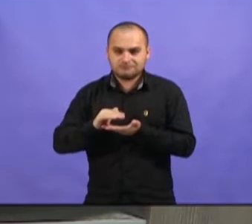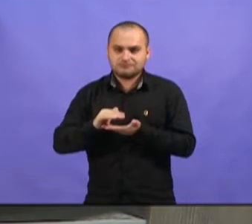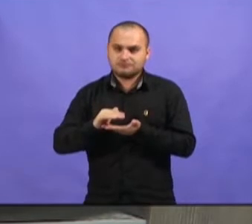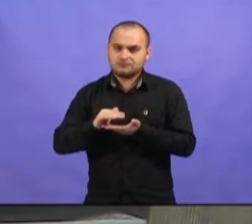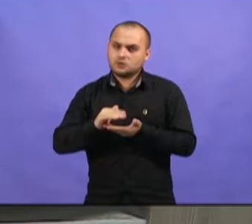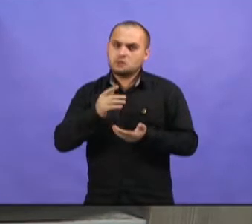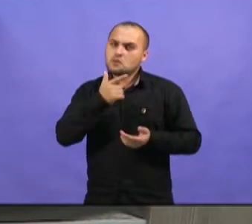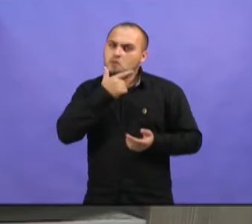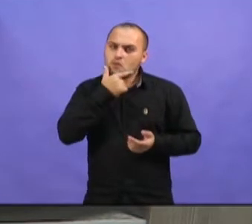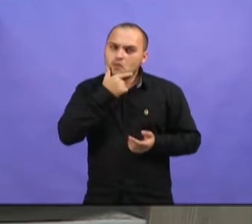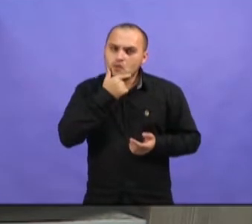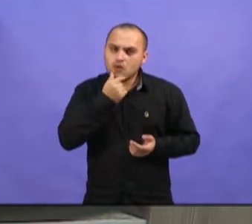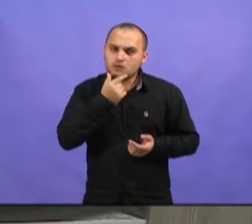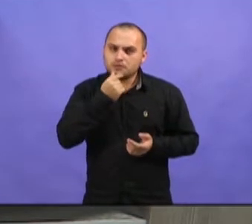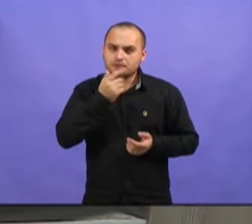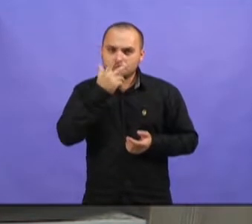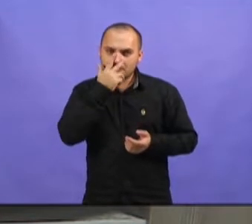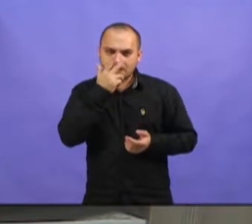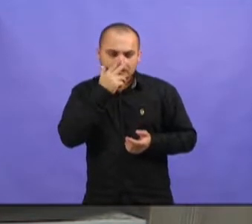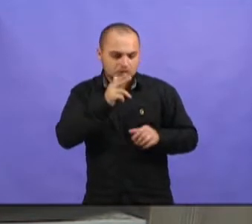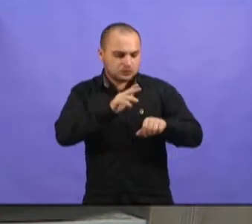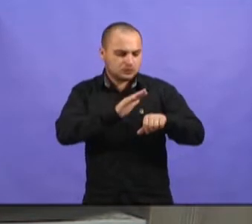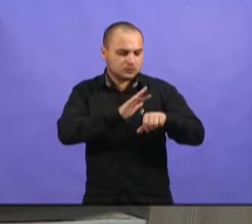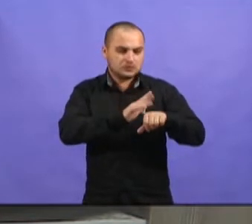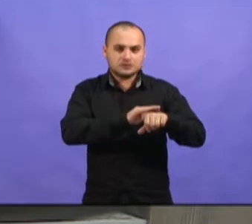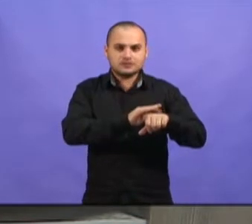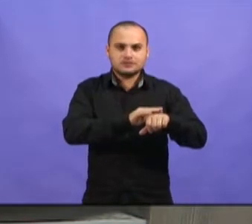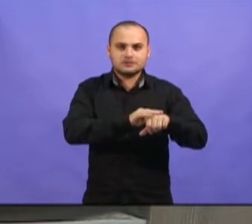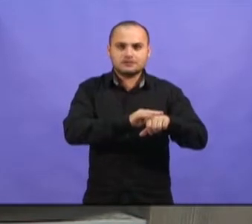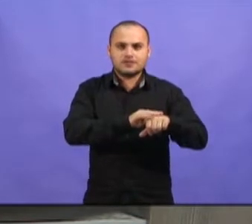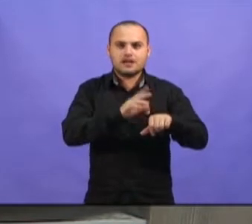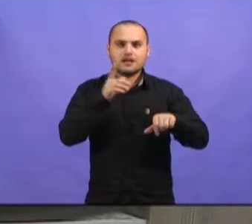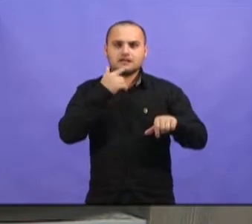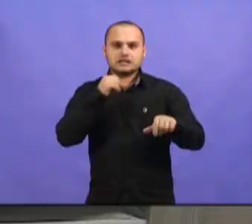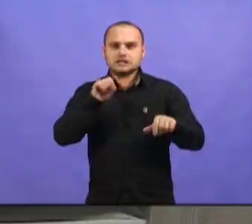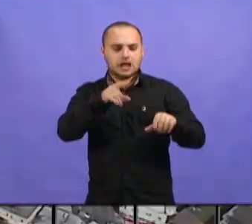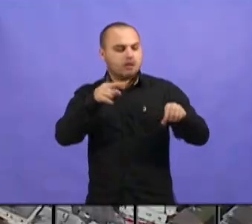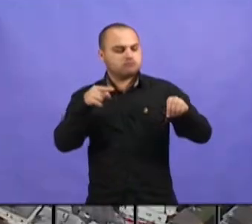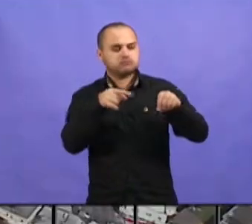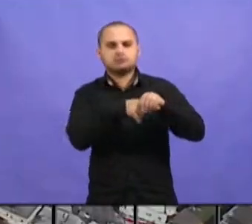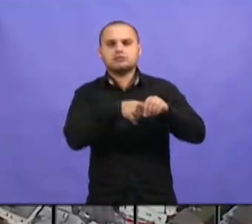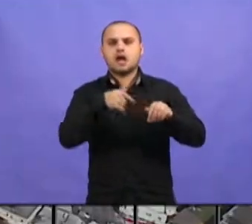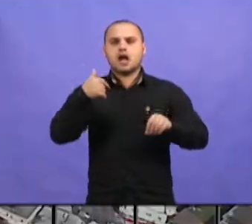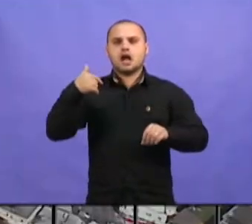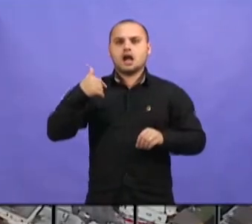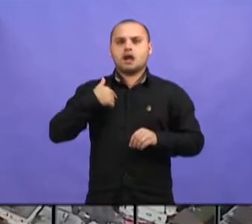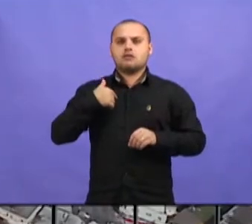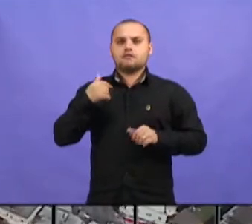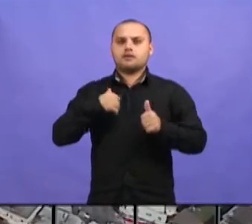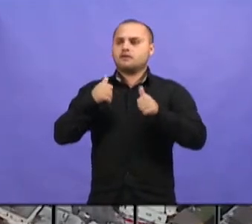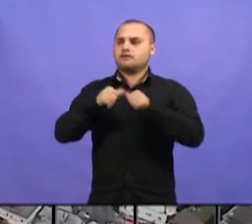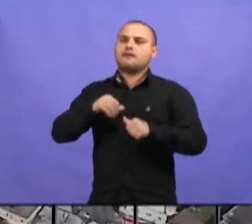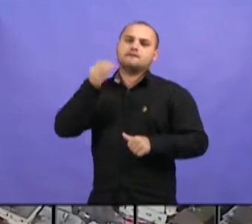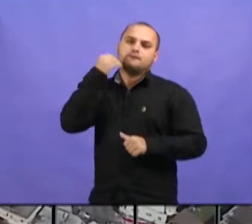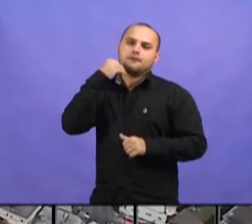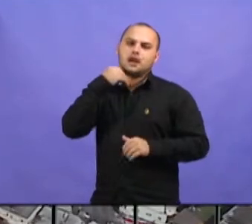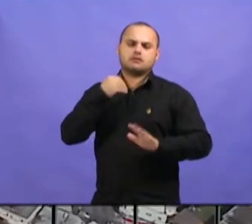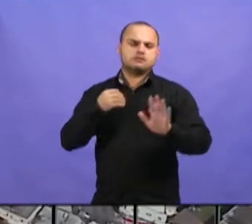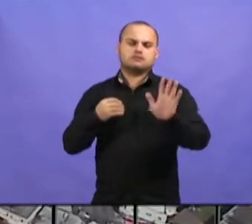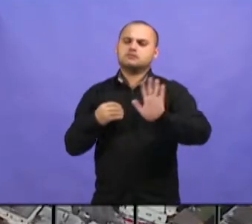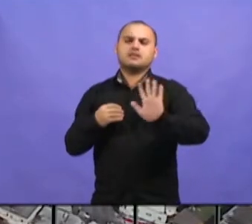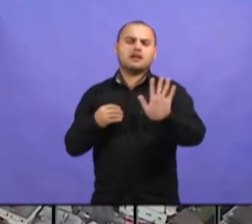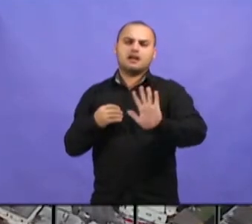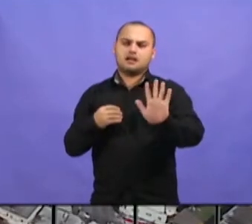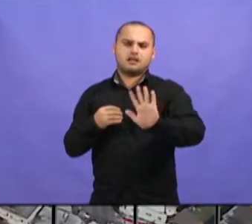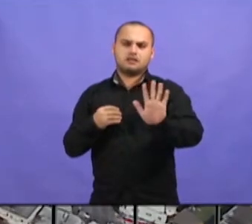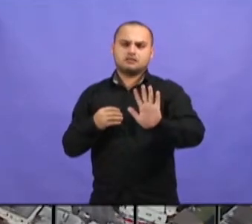muito a doença à perda da sua masculinidade, né? A questão de força e fraqueza, né? Então, se eu